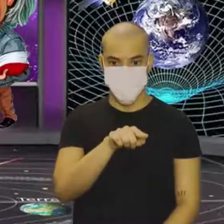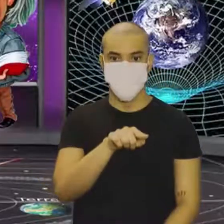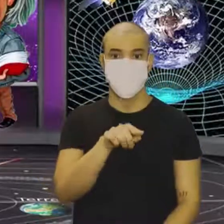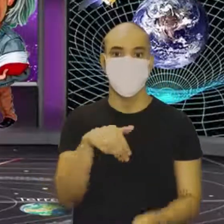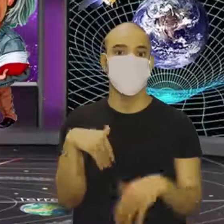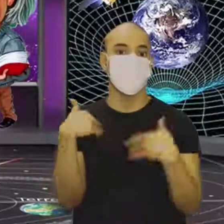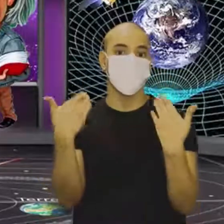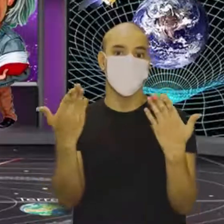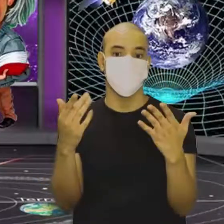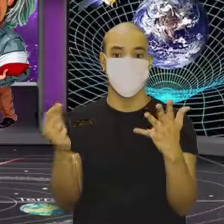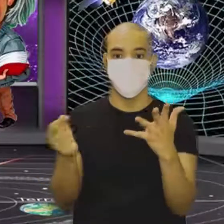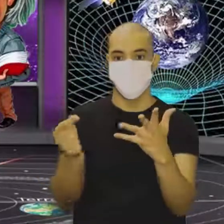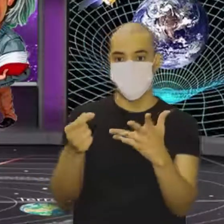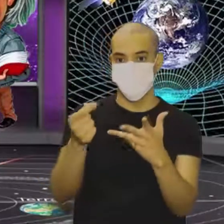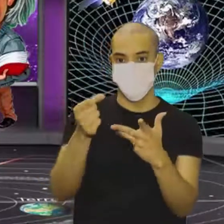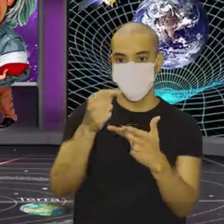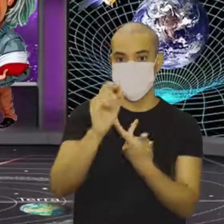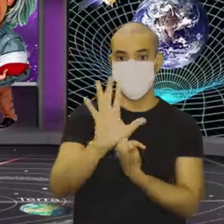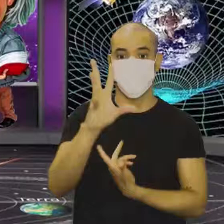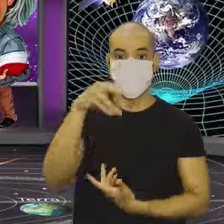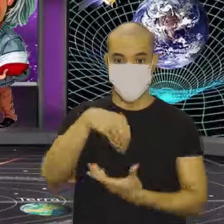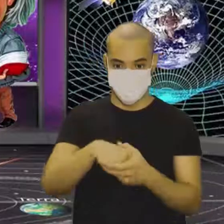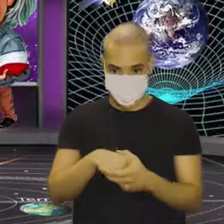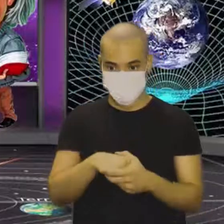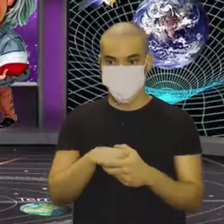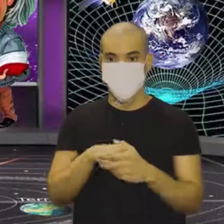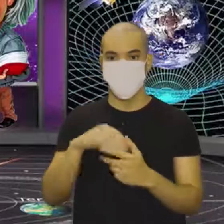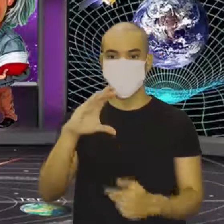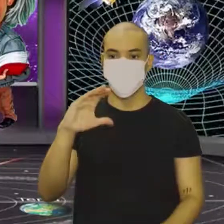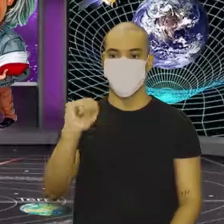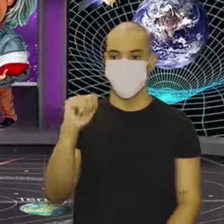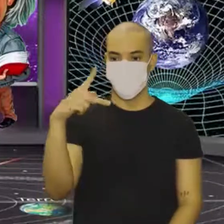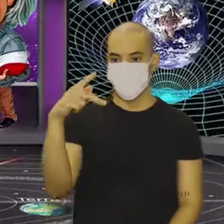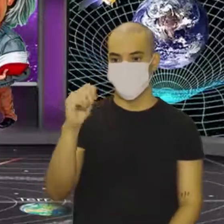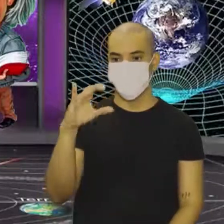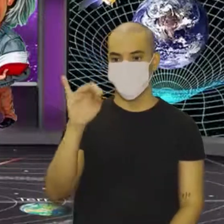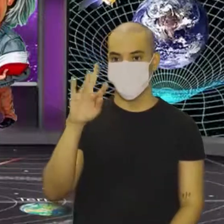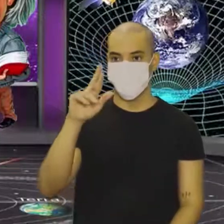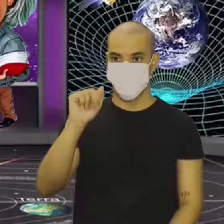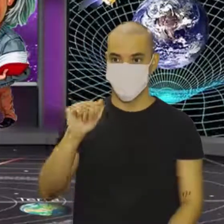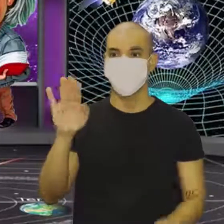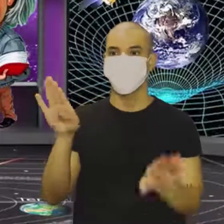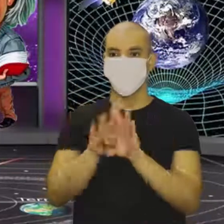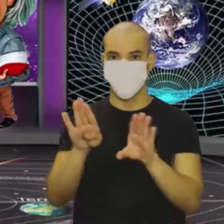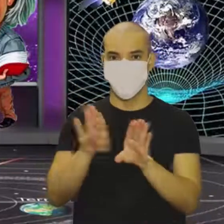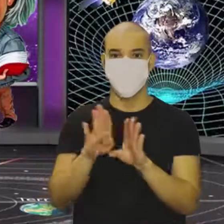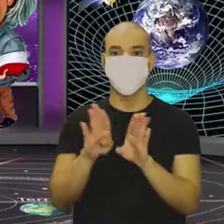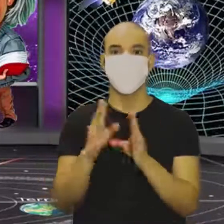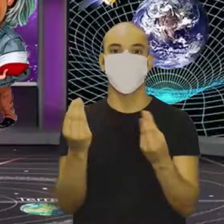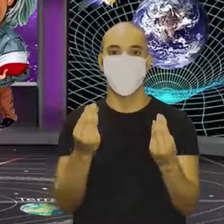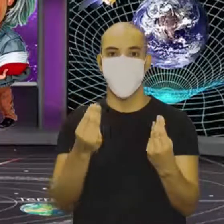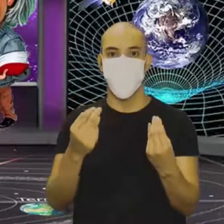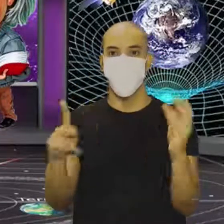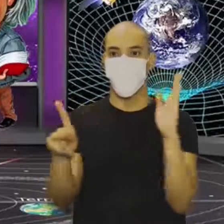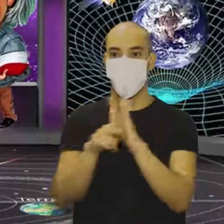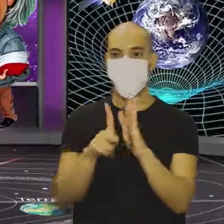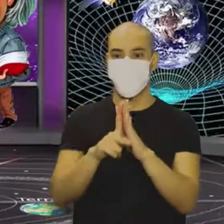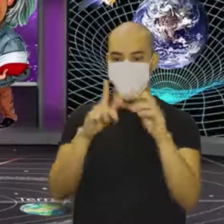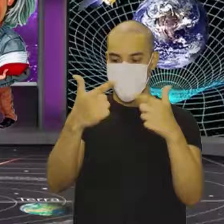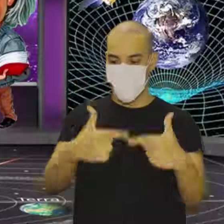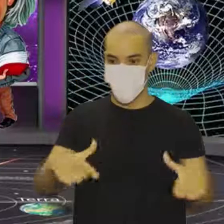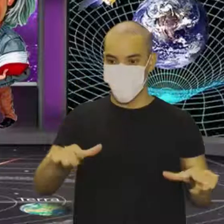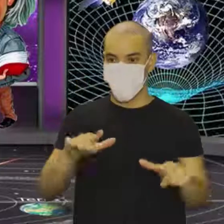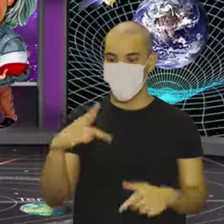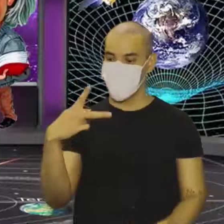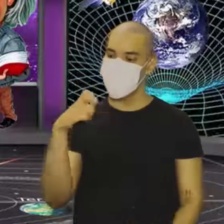os elementos que determinam a capacitância, além lá do coeficiente de permissividade do vácuo